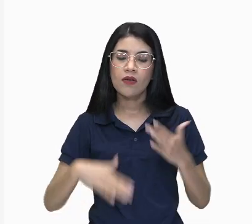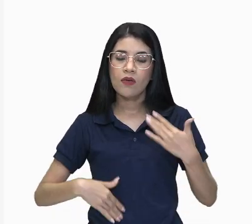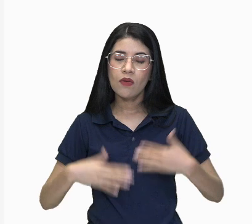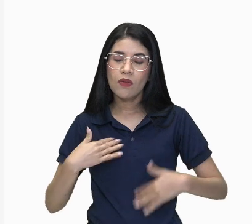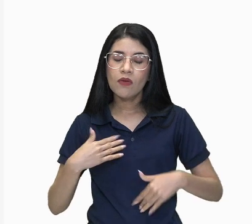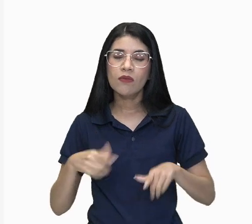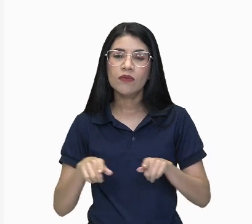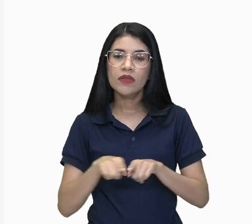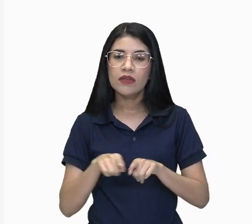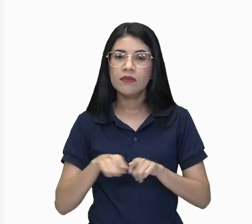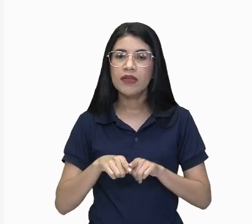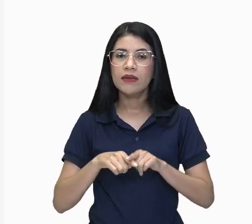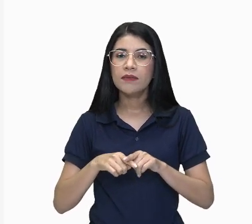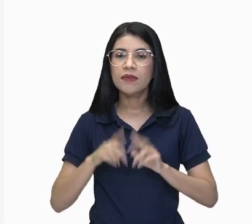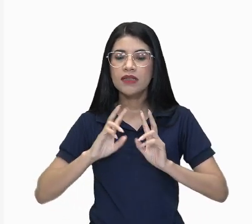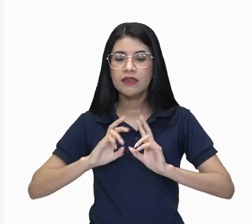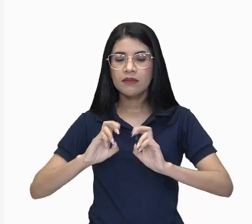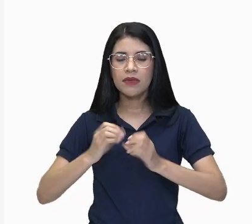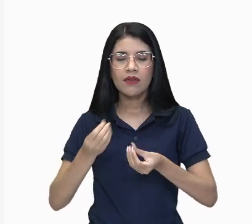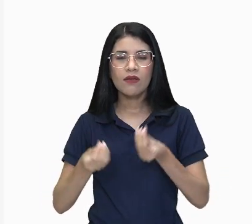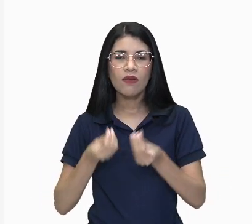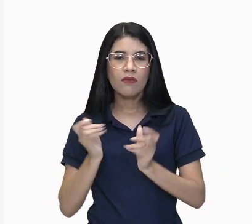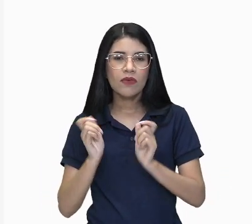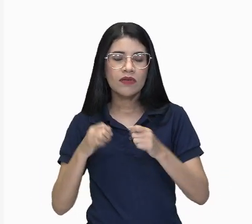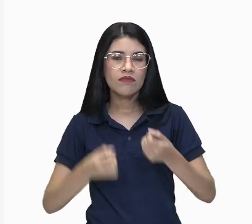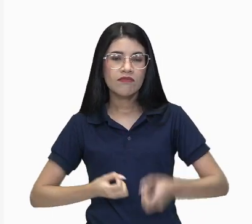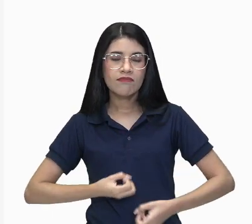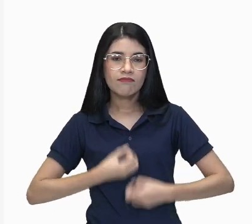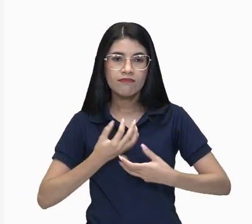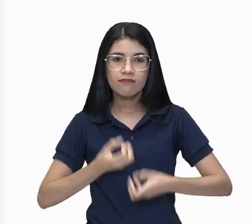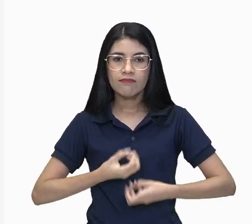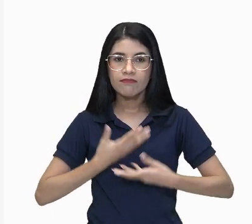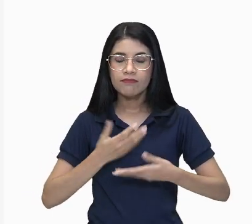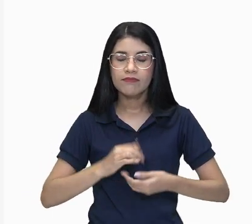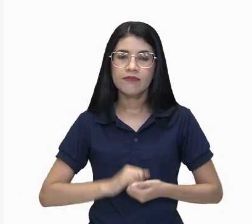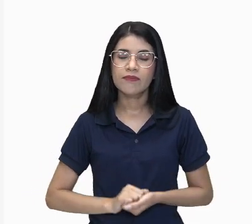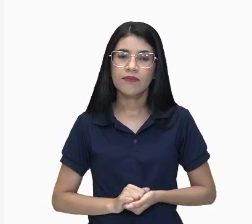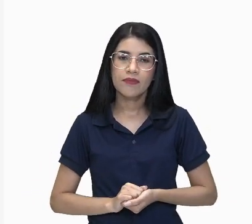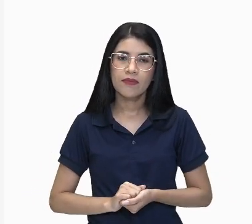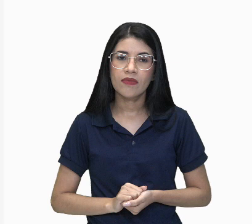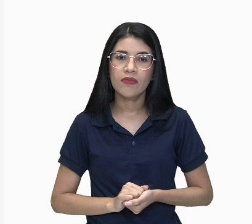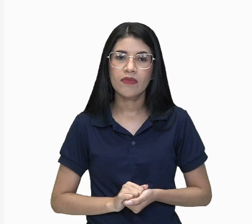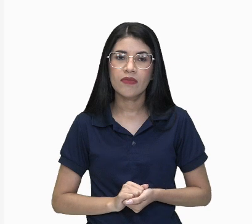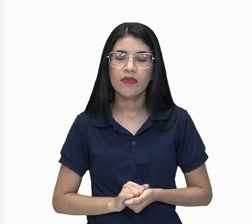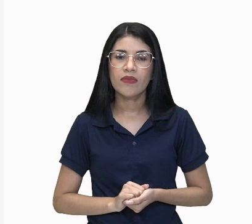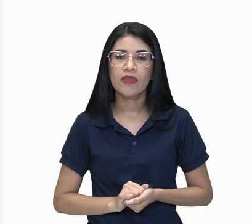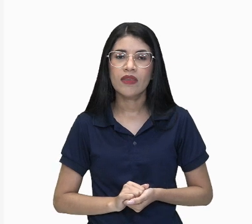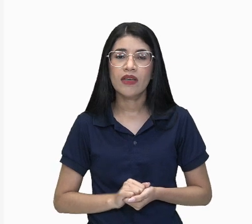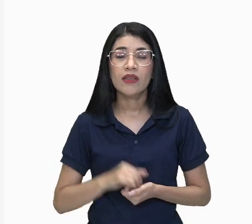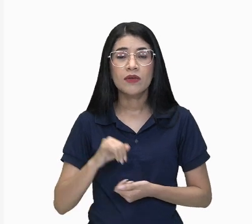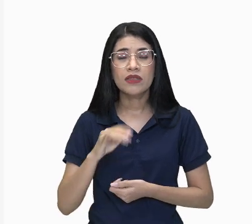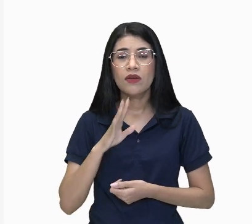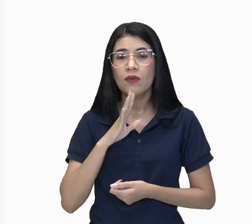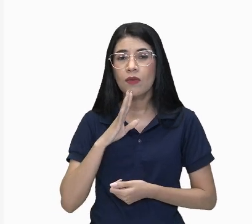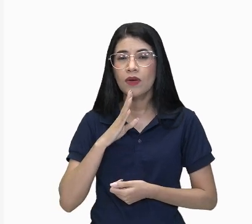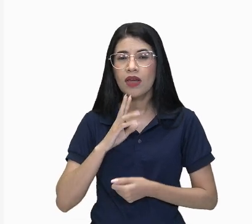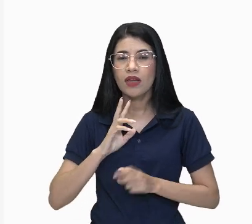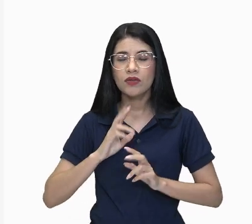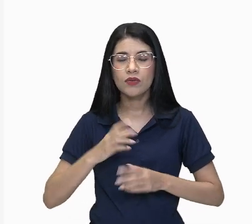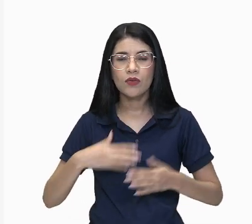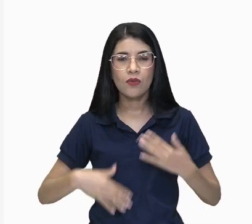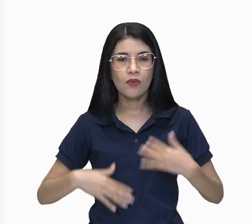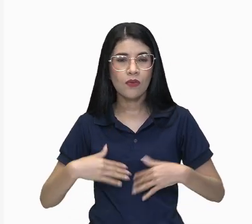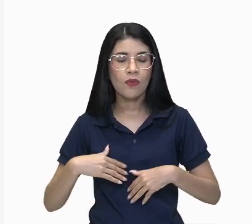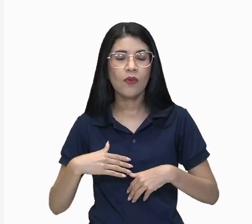corpo, saber como ele se expressa, certo? Então, a partir desse momento que eu conheço o meu corpo, eu posso desenvolver o